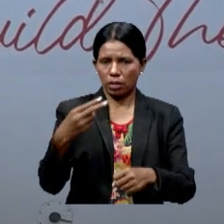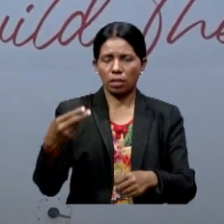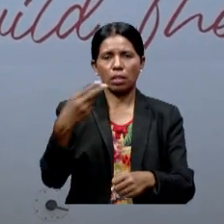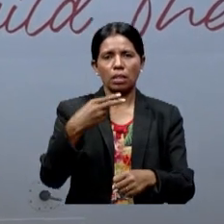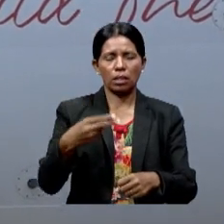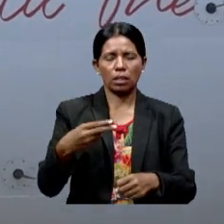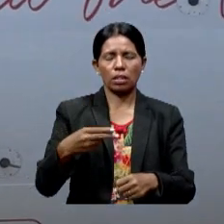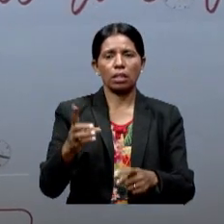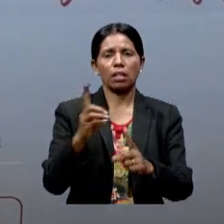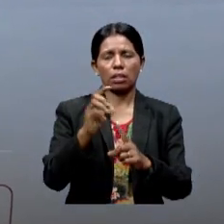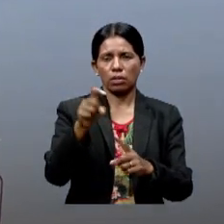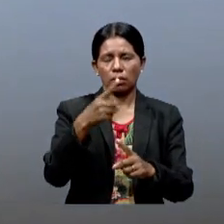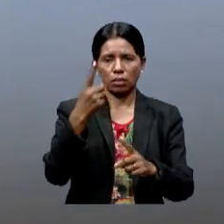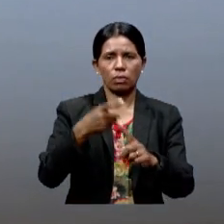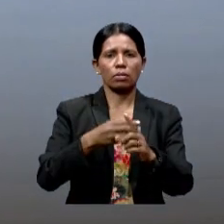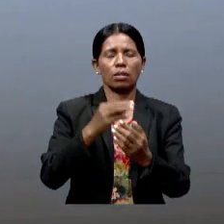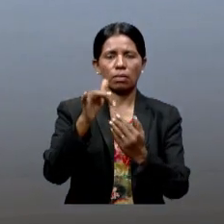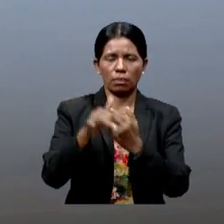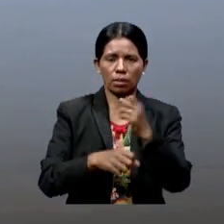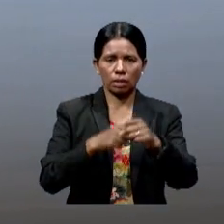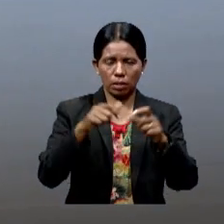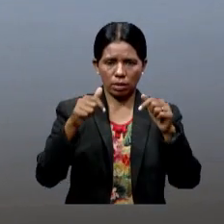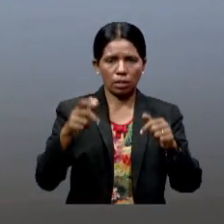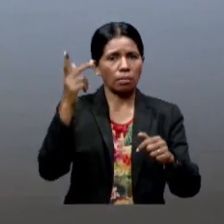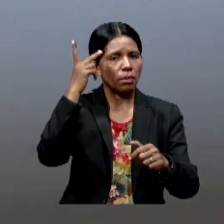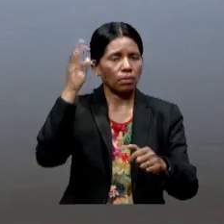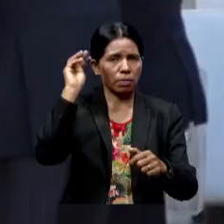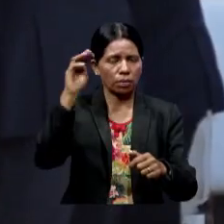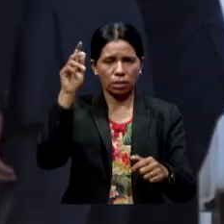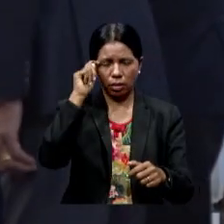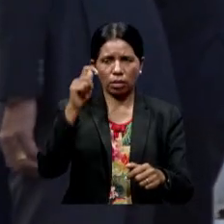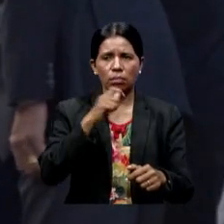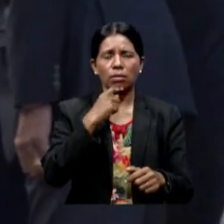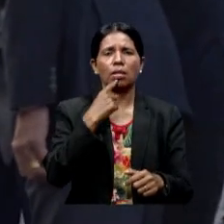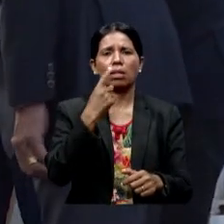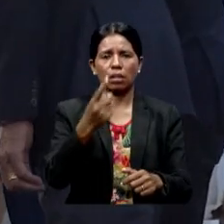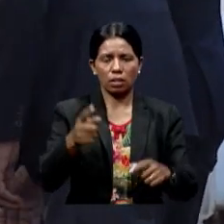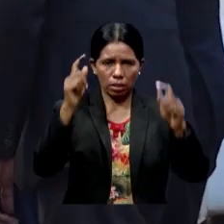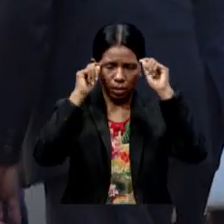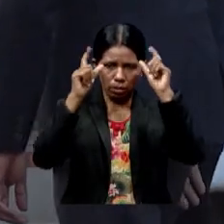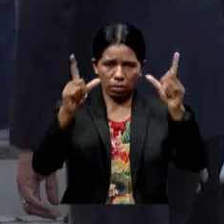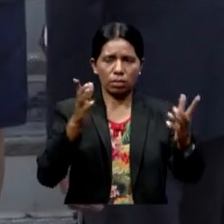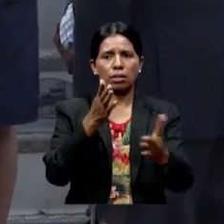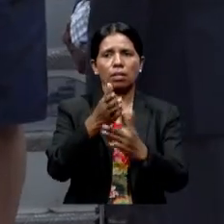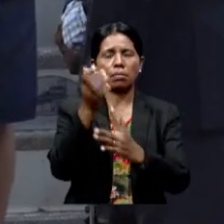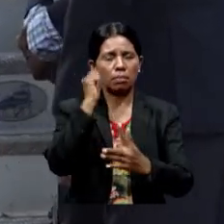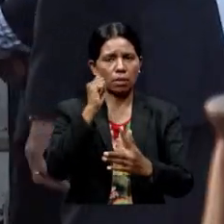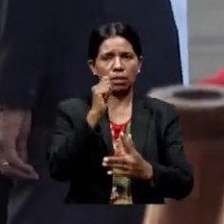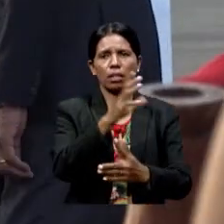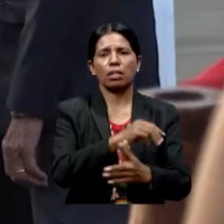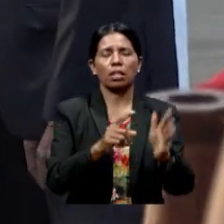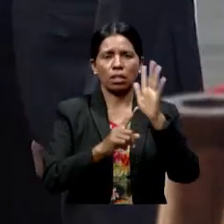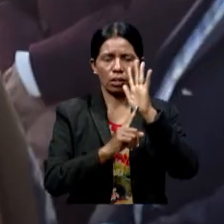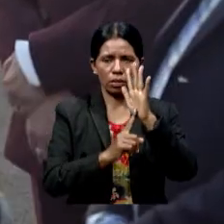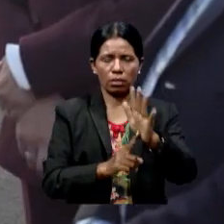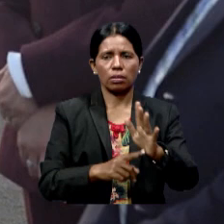loron sa nulo resin ida, fulan maio tinang ne. Primeiro-ministro Taur Matan Ruak Hateten, Timor-Leste ne adesão ba ASEAN, hatudo ona